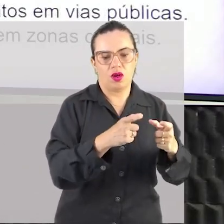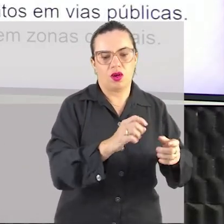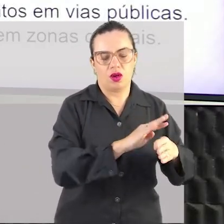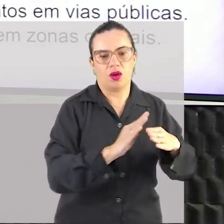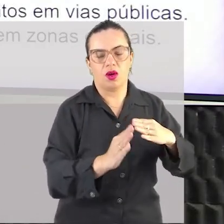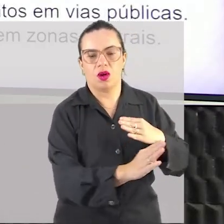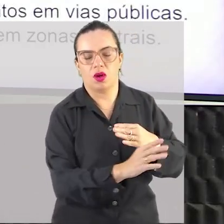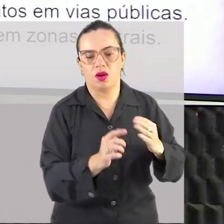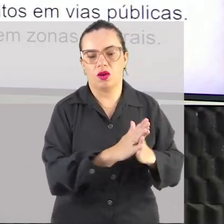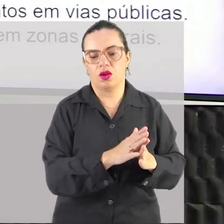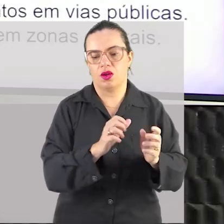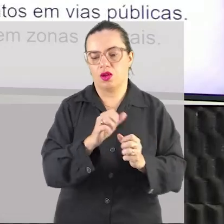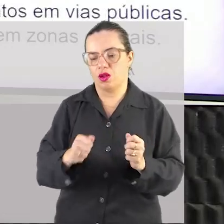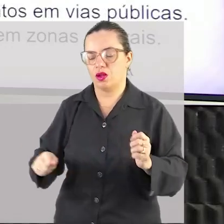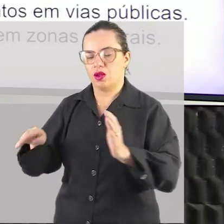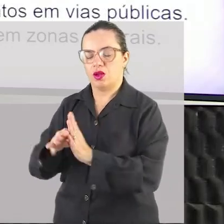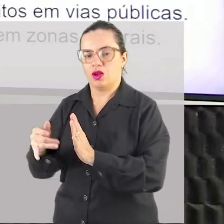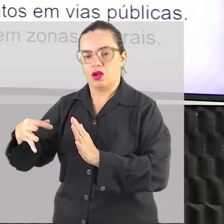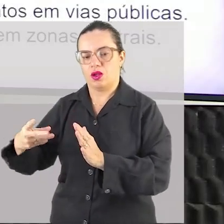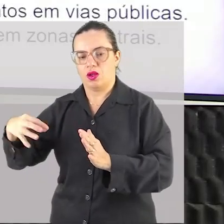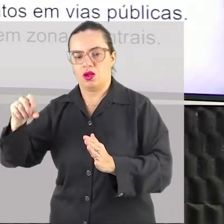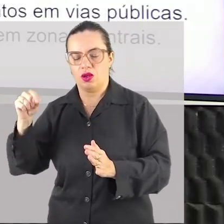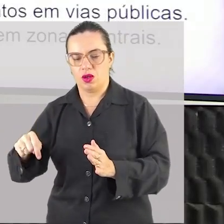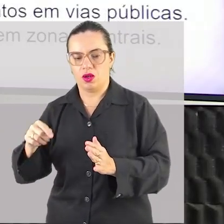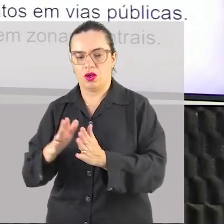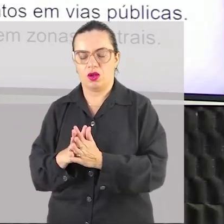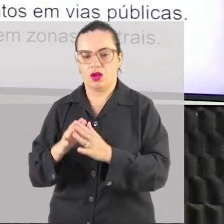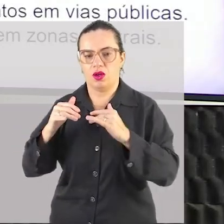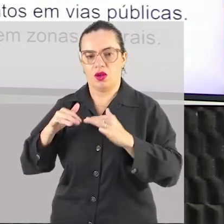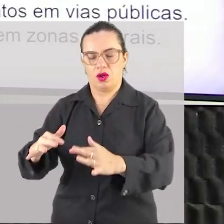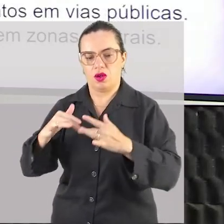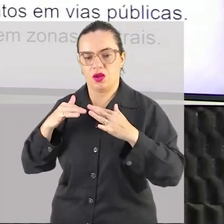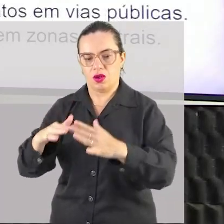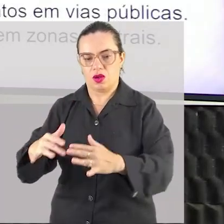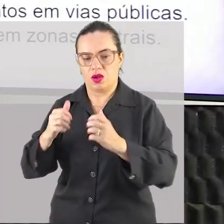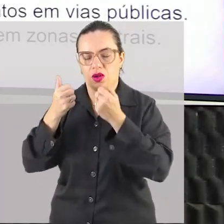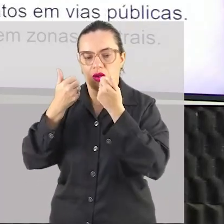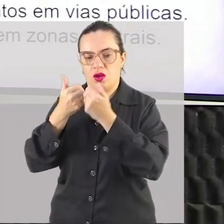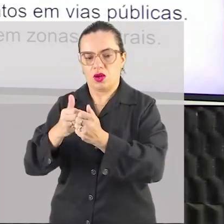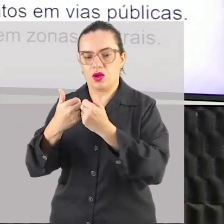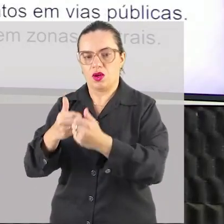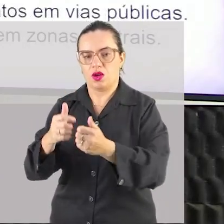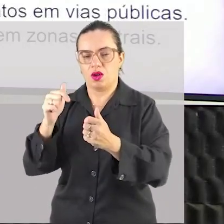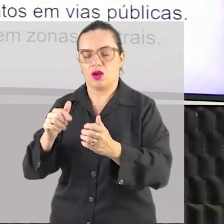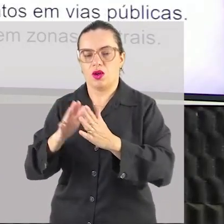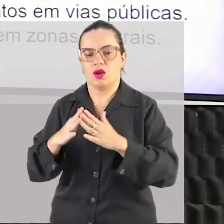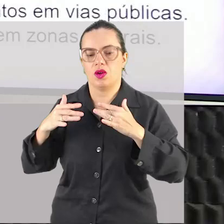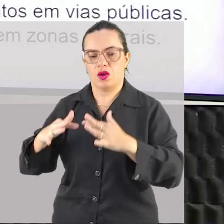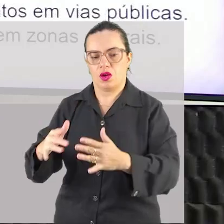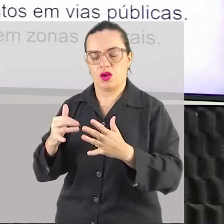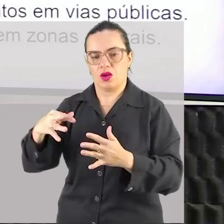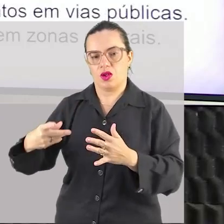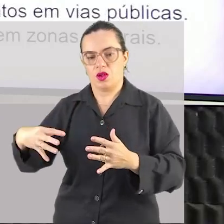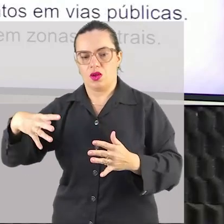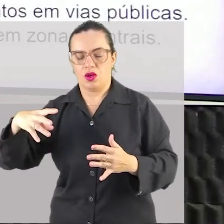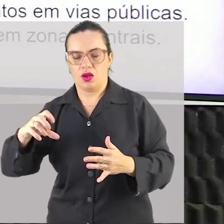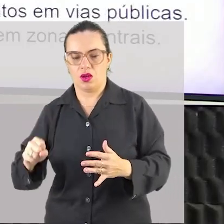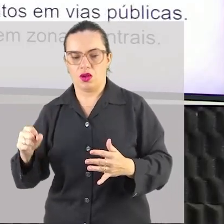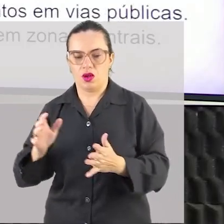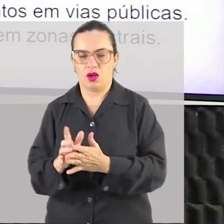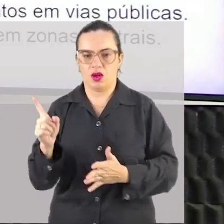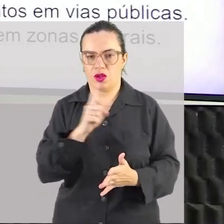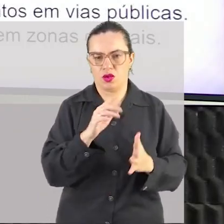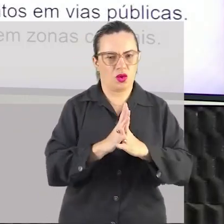lá eles ficam Aí lá eles vão pegar um ônibus que faz a integração entre os terminais não são todos os